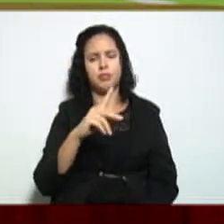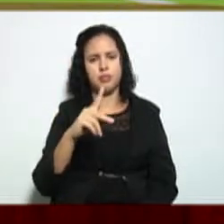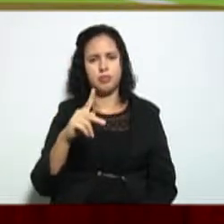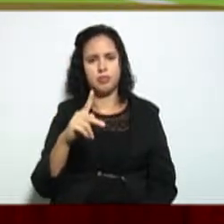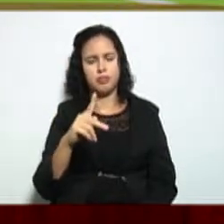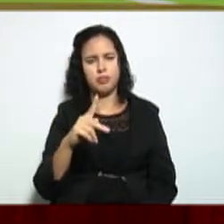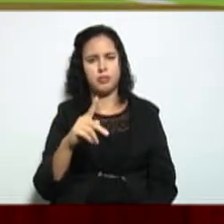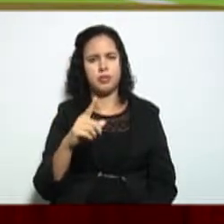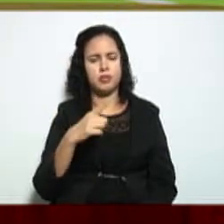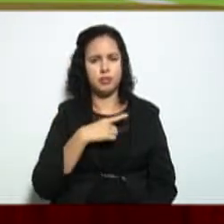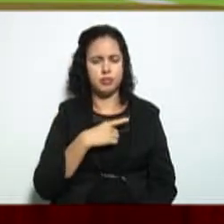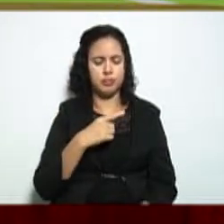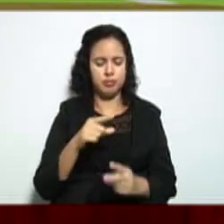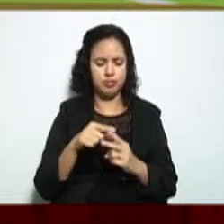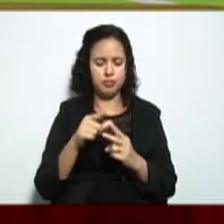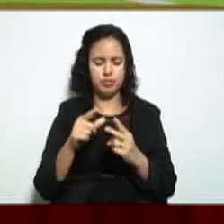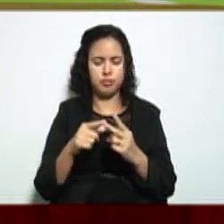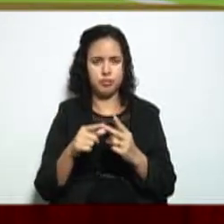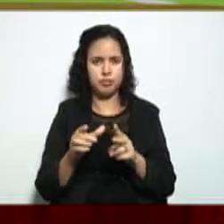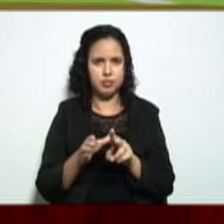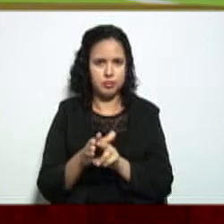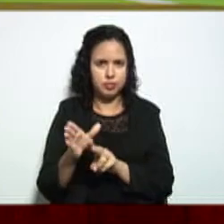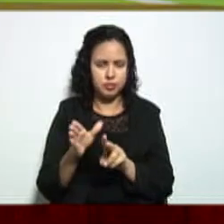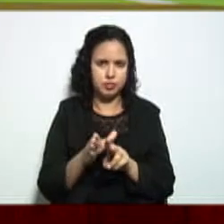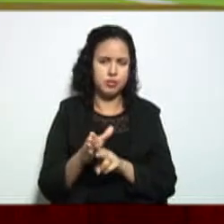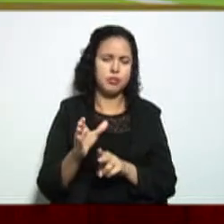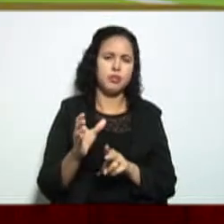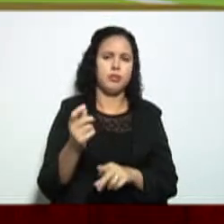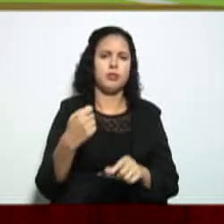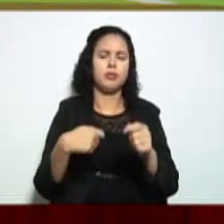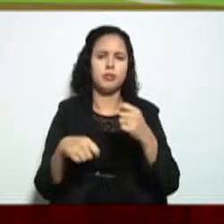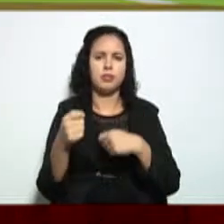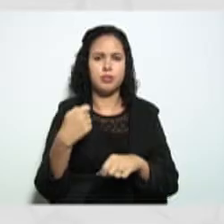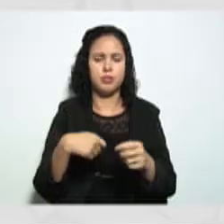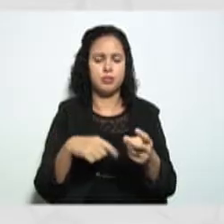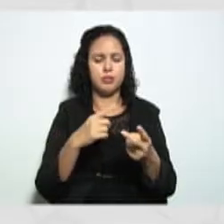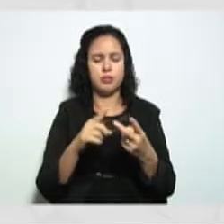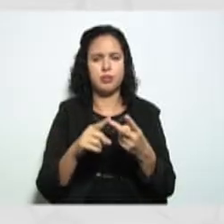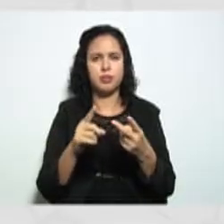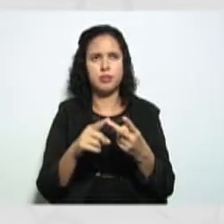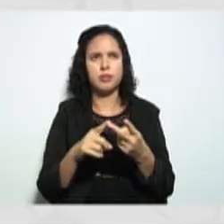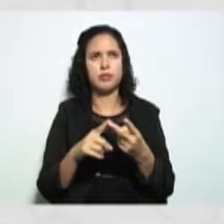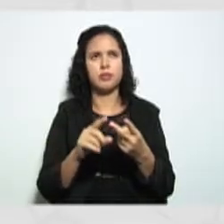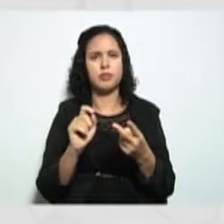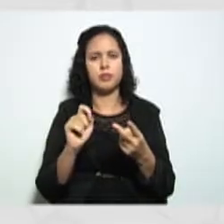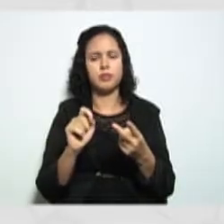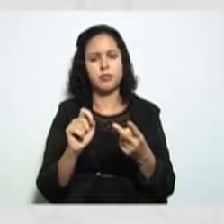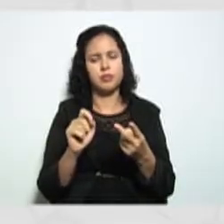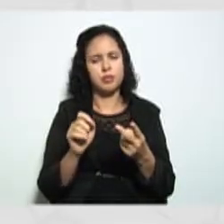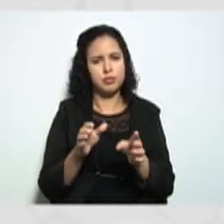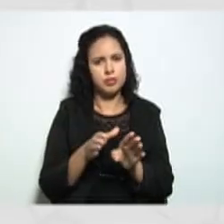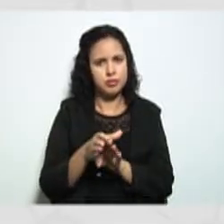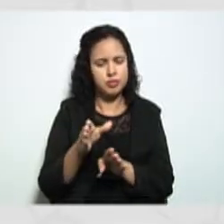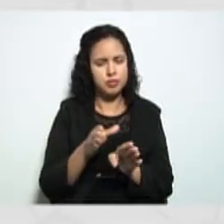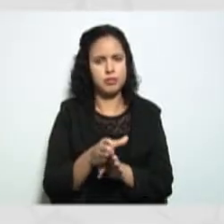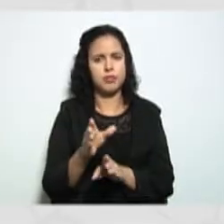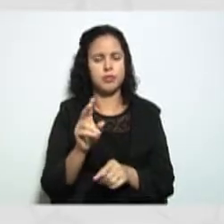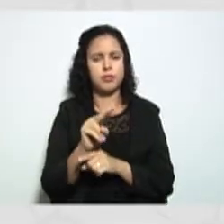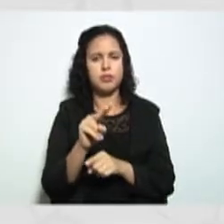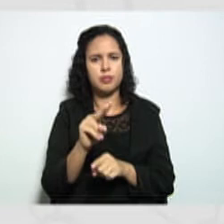subordinados? São o Conselho de Administração e o Conselho Fiscal. Muito bem, resposta correta.